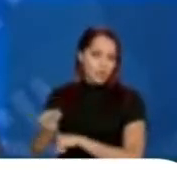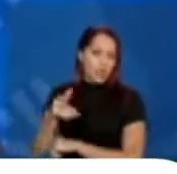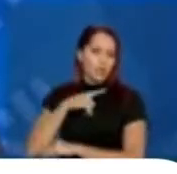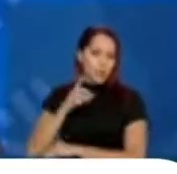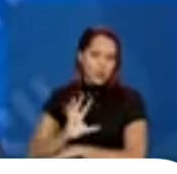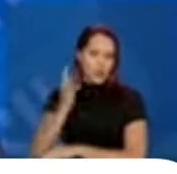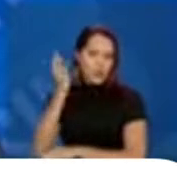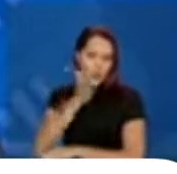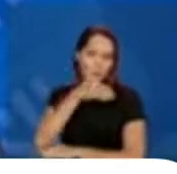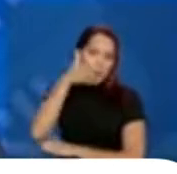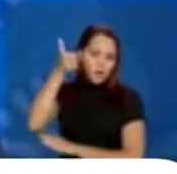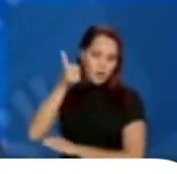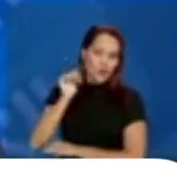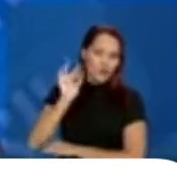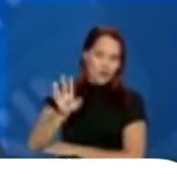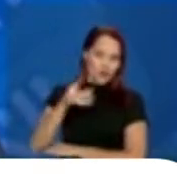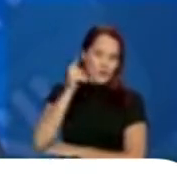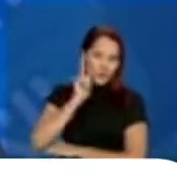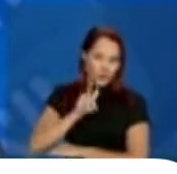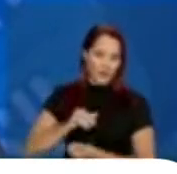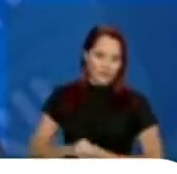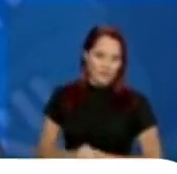em relação à Covid.